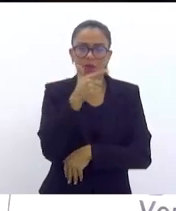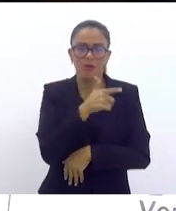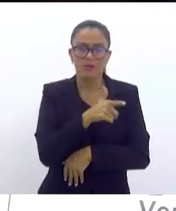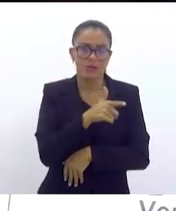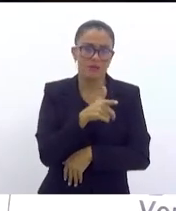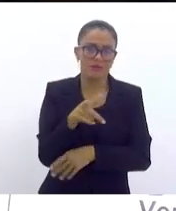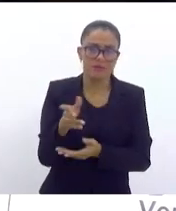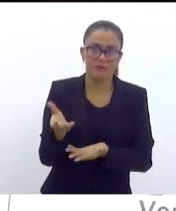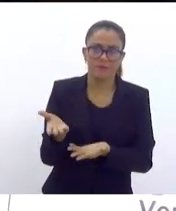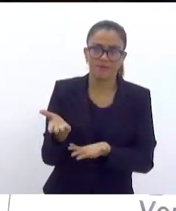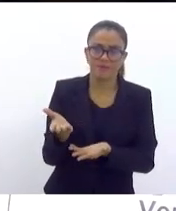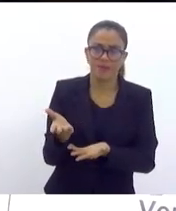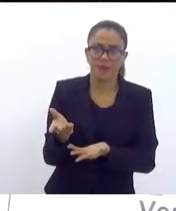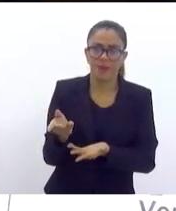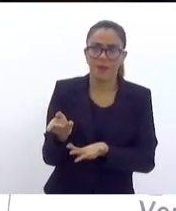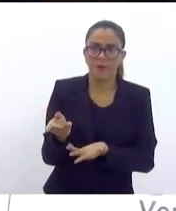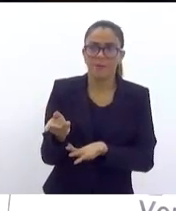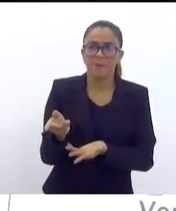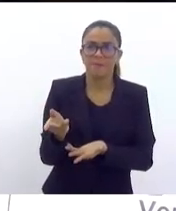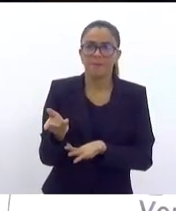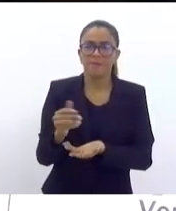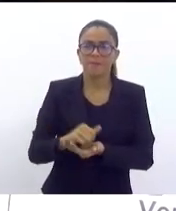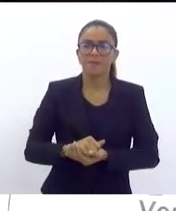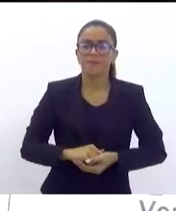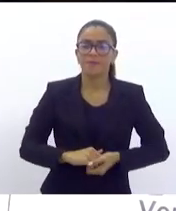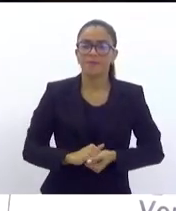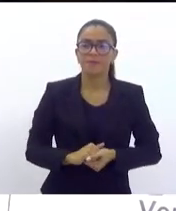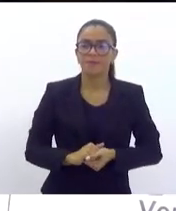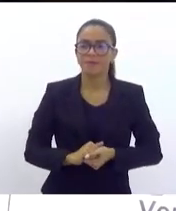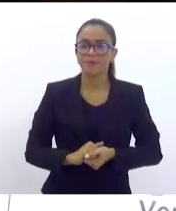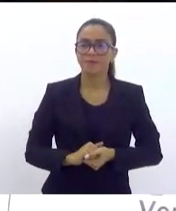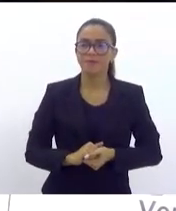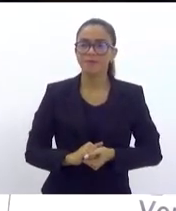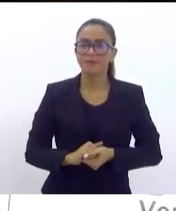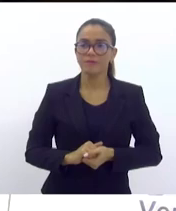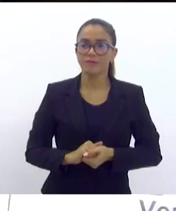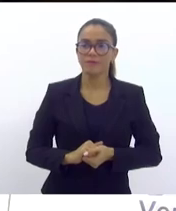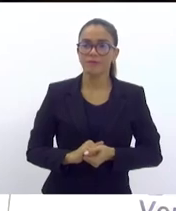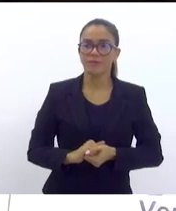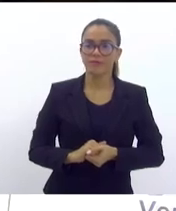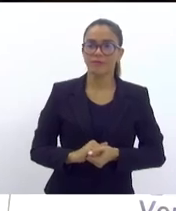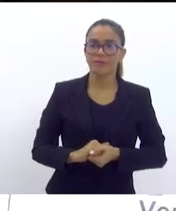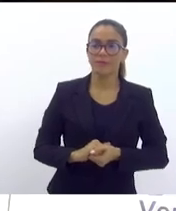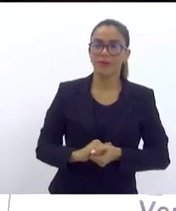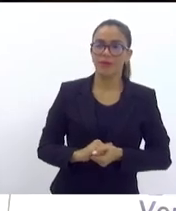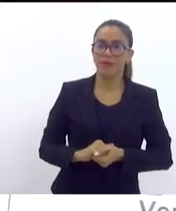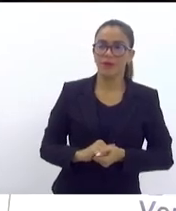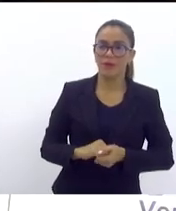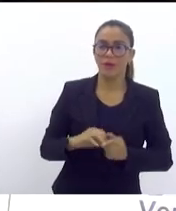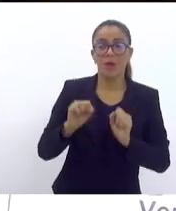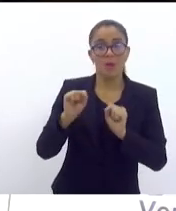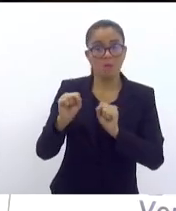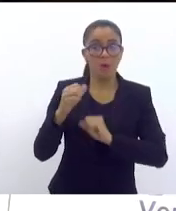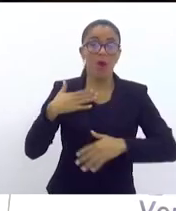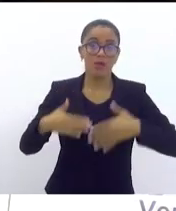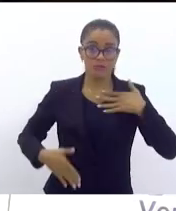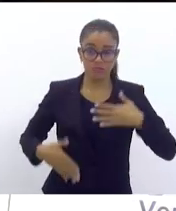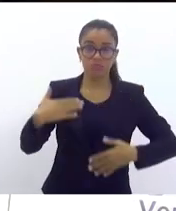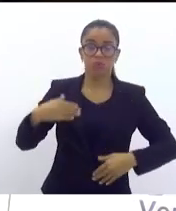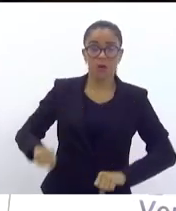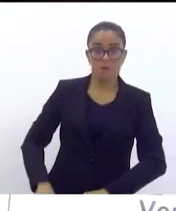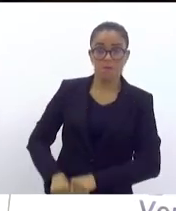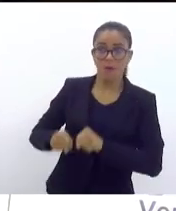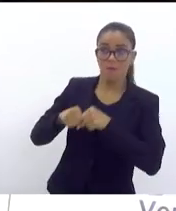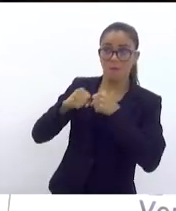passível de que seja usados contra si todo tipo de barbari contra a sua integridade física ao contrário